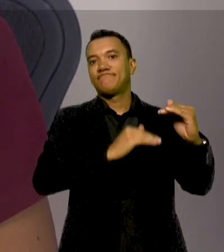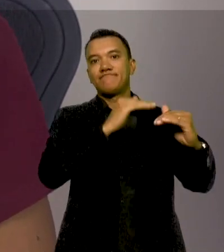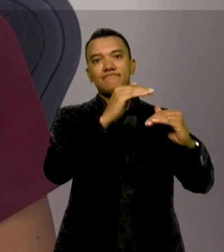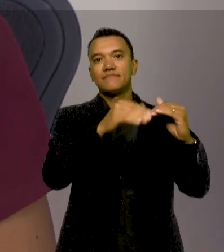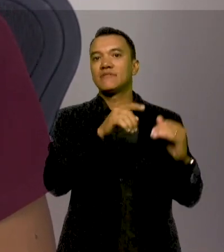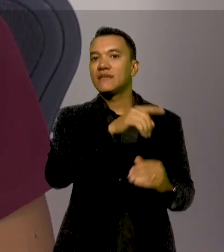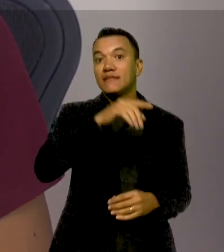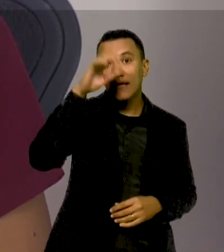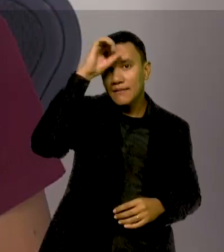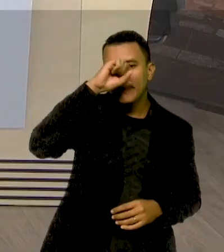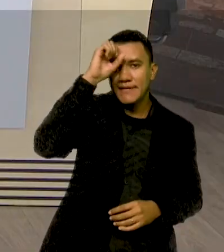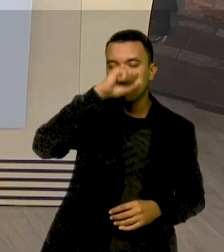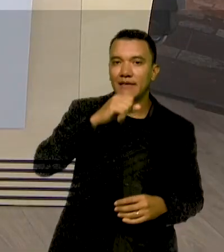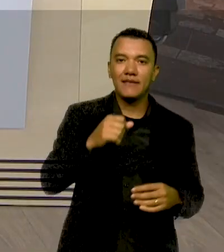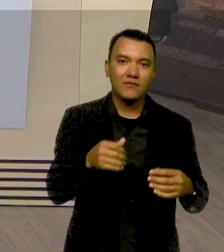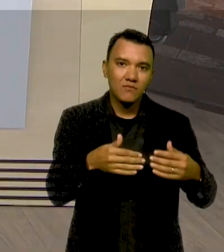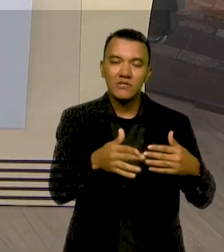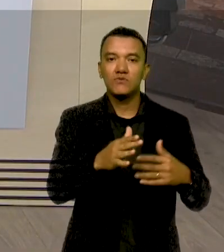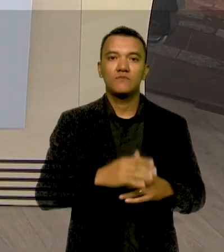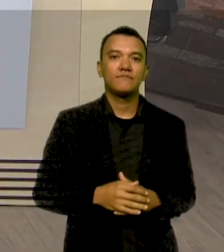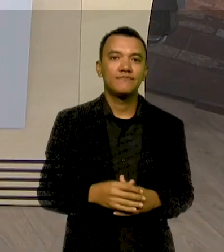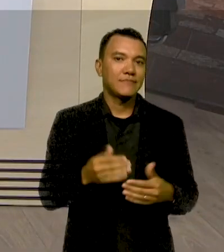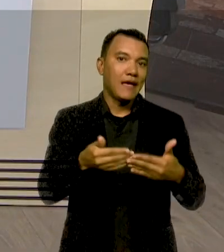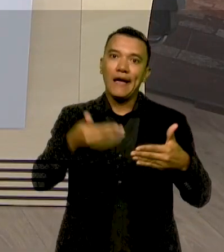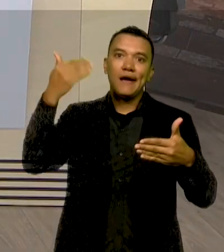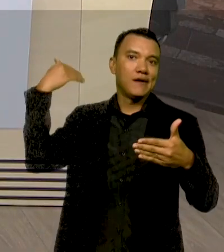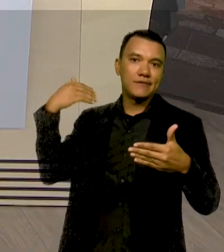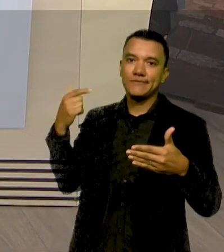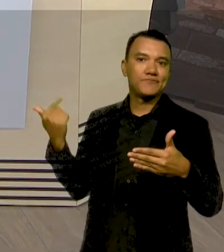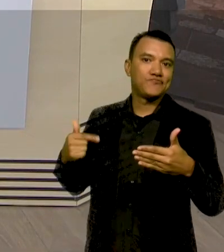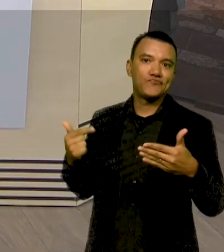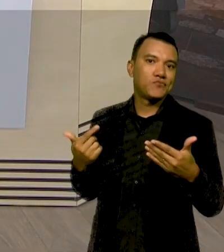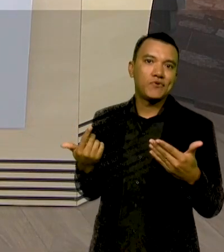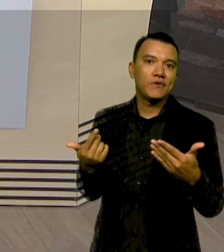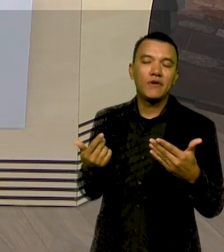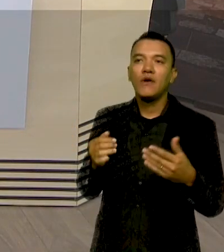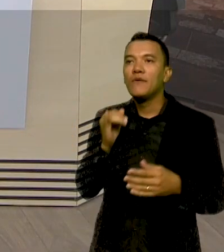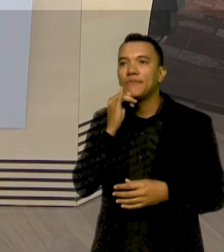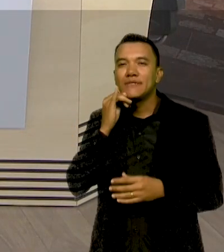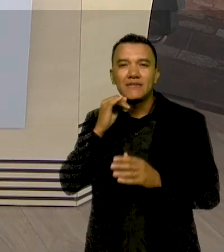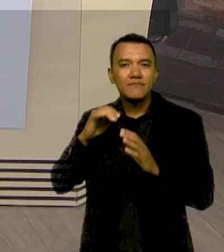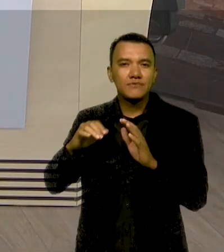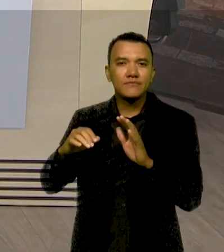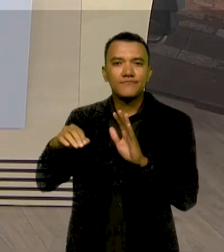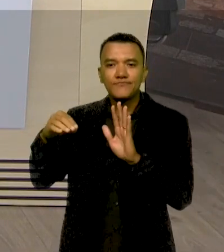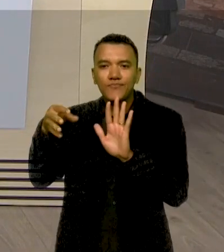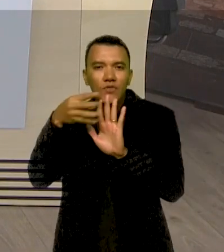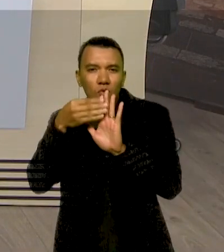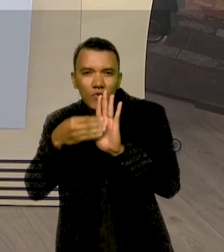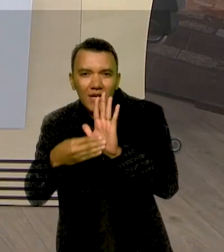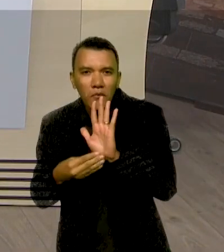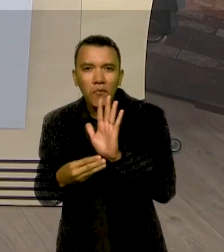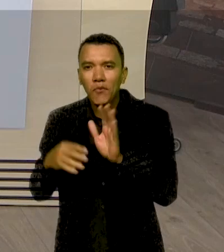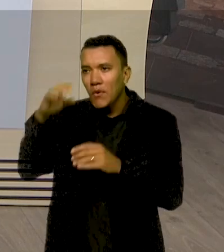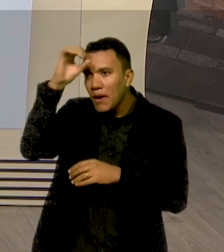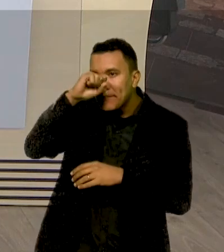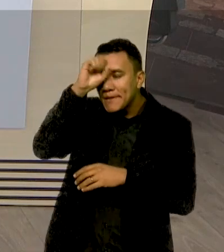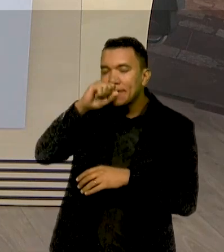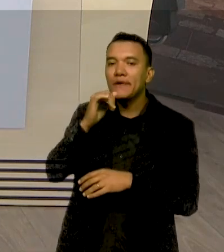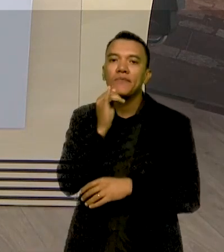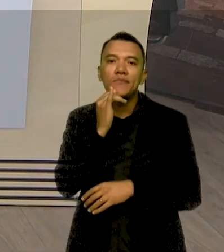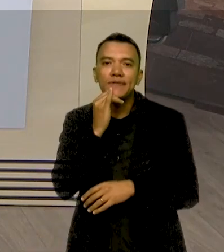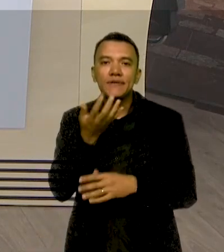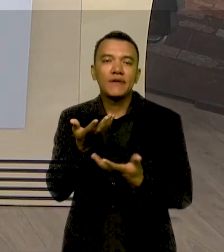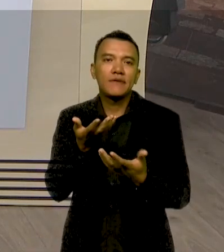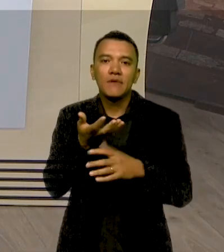sua aprendizagem, porque até então eles não tinham acesso ao currículo comum da educação. Estudar, por exemplo,